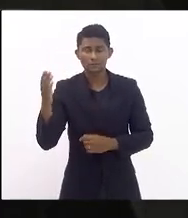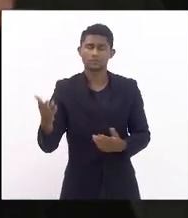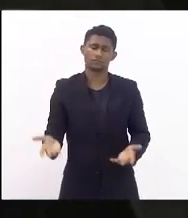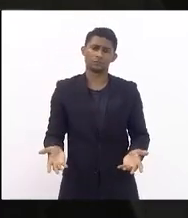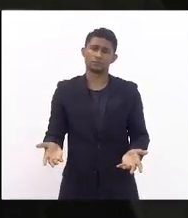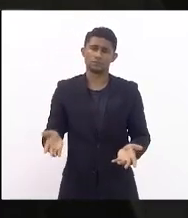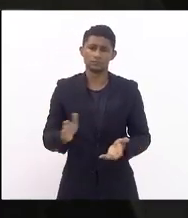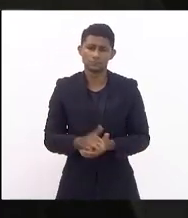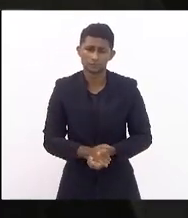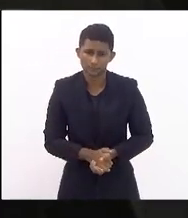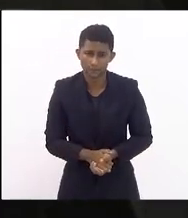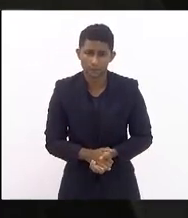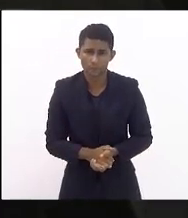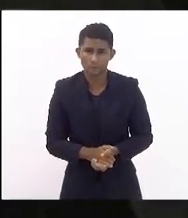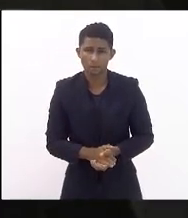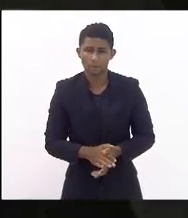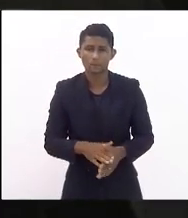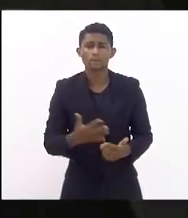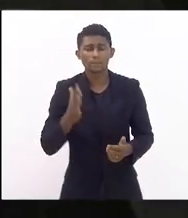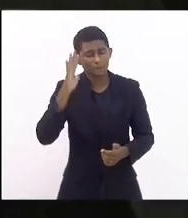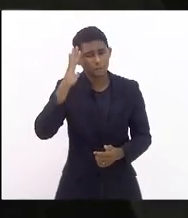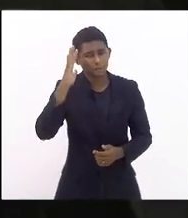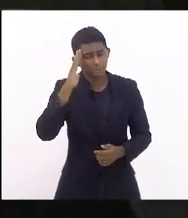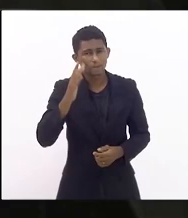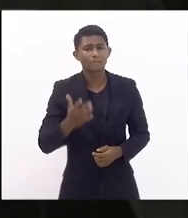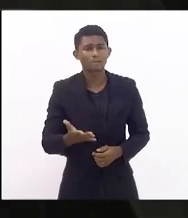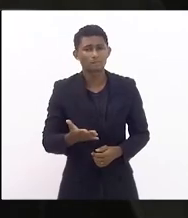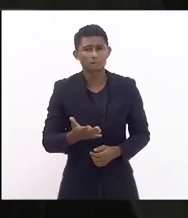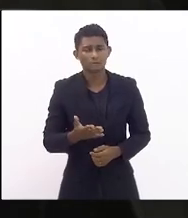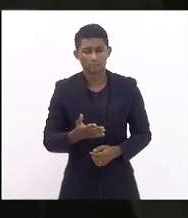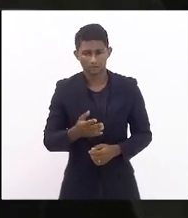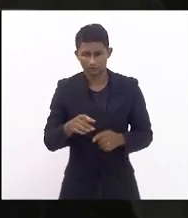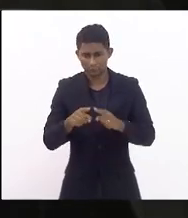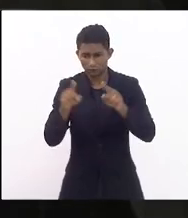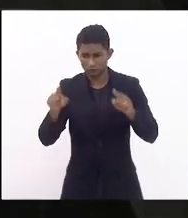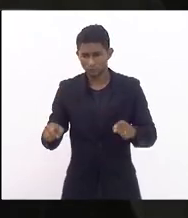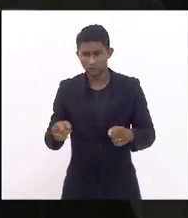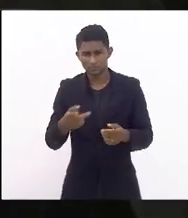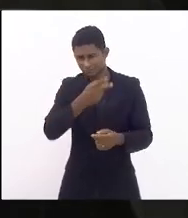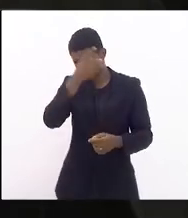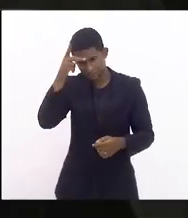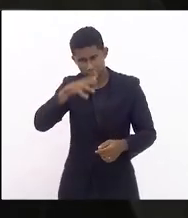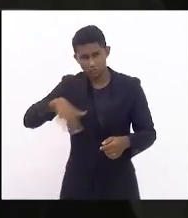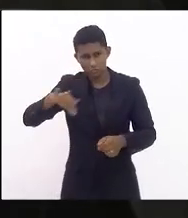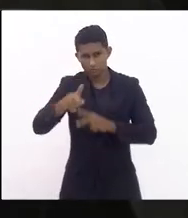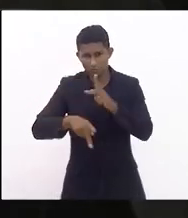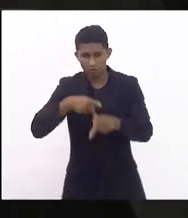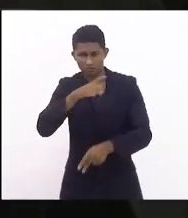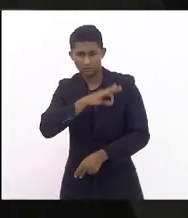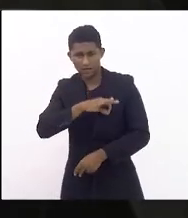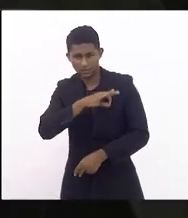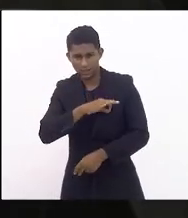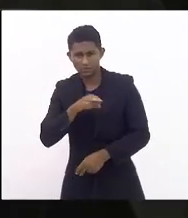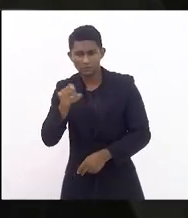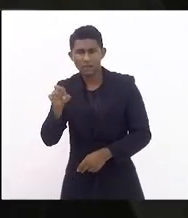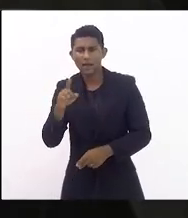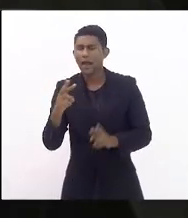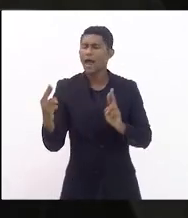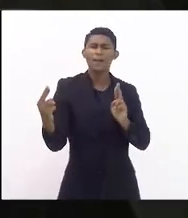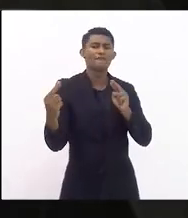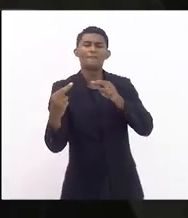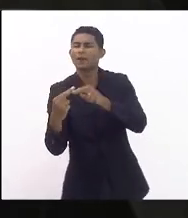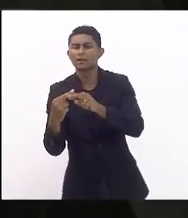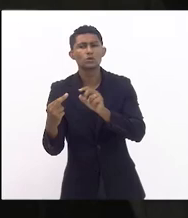Ora, a revisão do salário do trabalhador tem como referência, em geral, no Rio de Janeiro e no